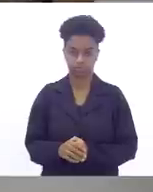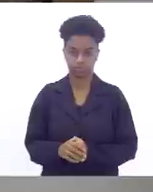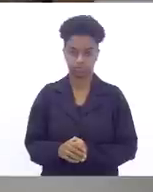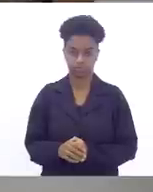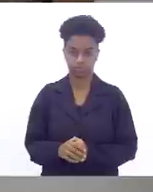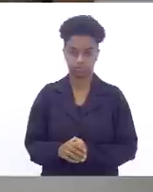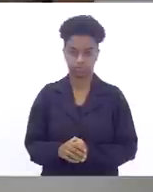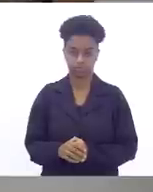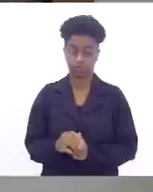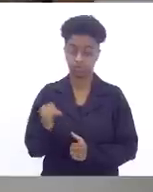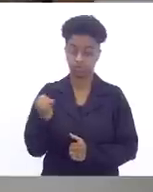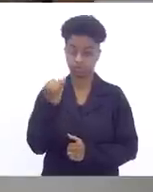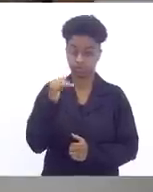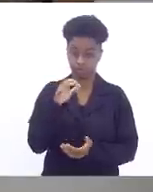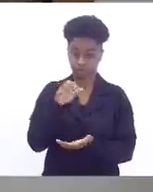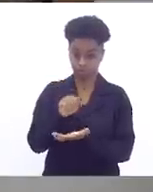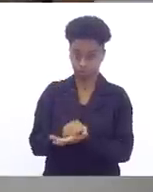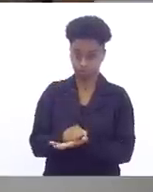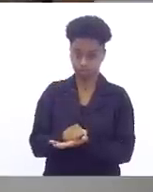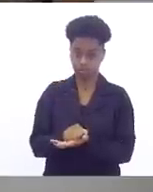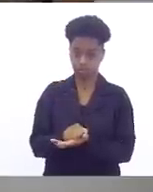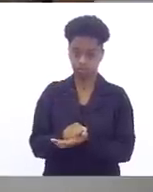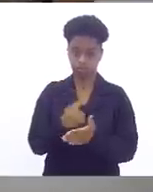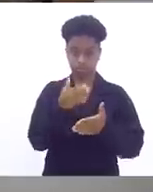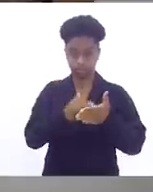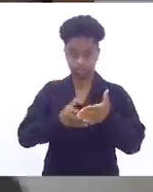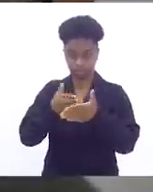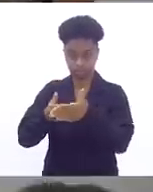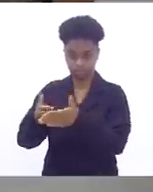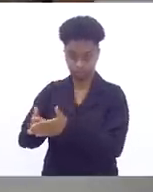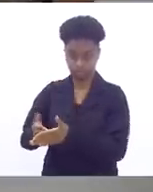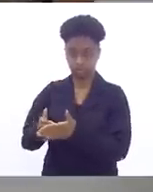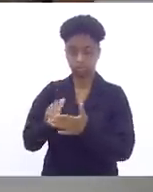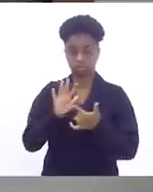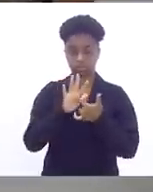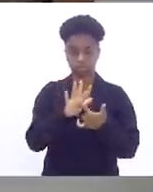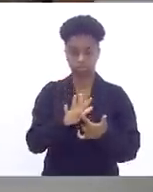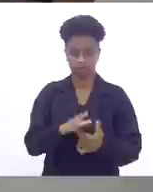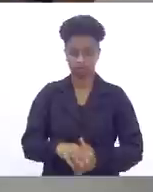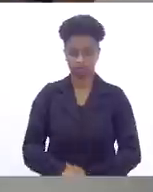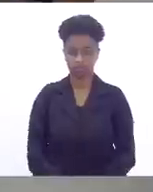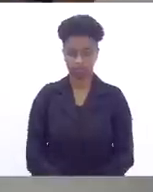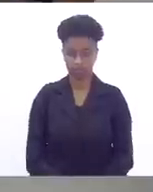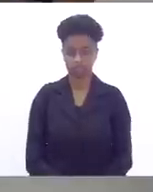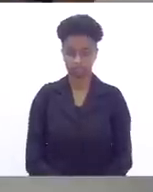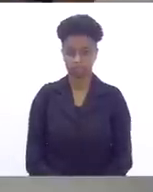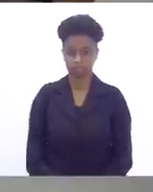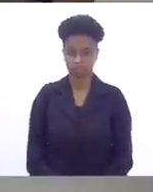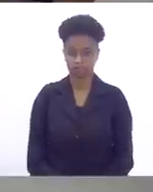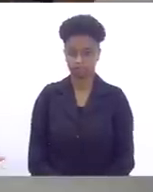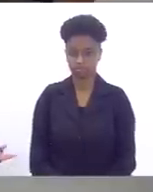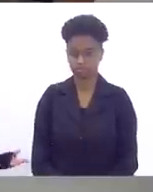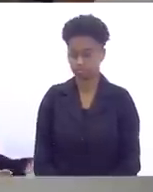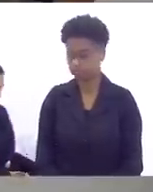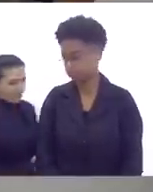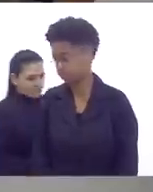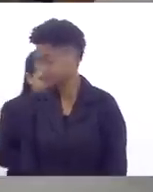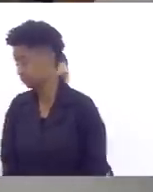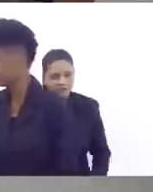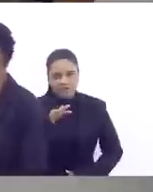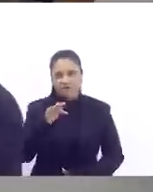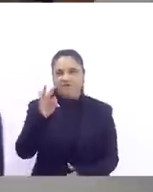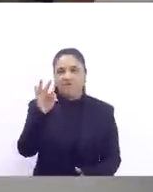importante registrar que estamos aqui também representando o flash perde já